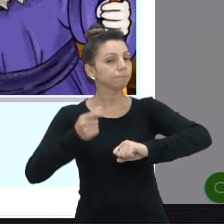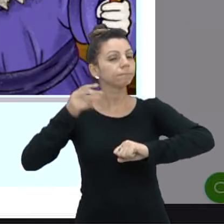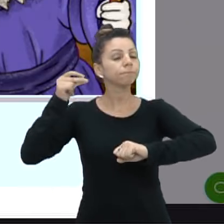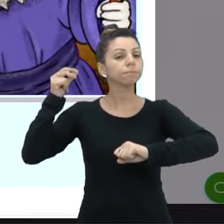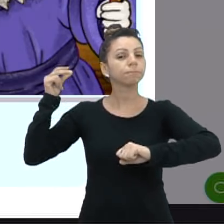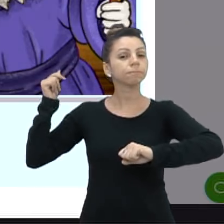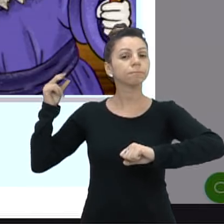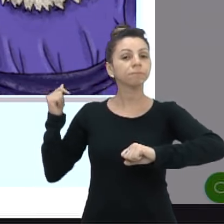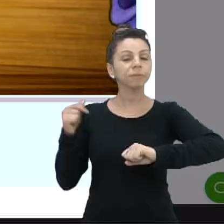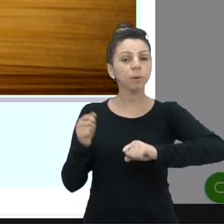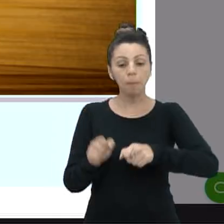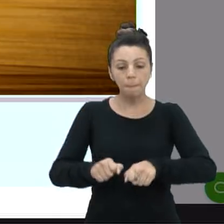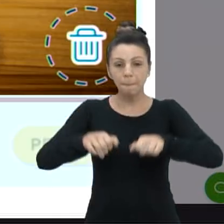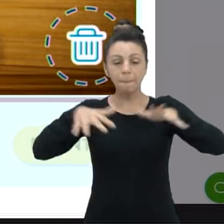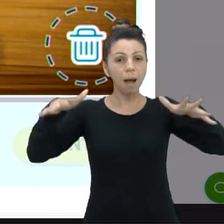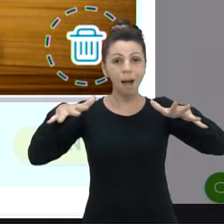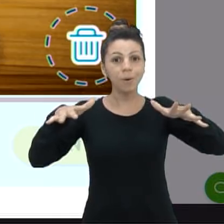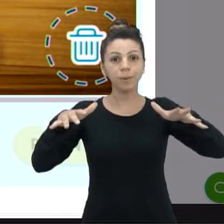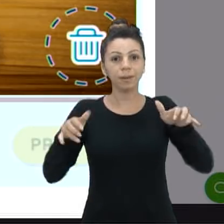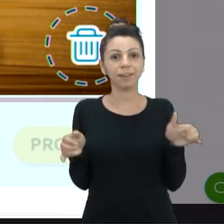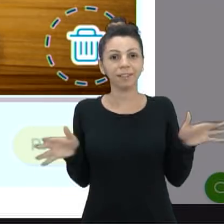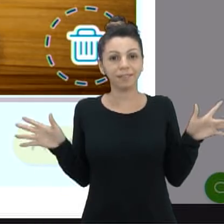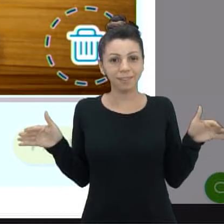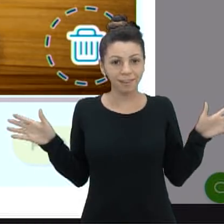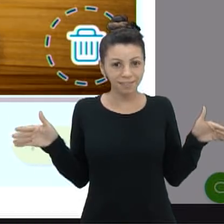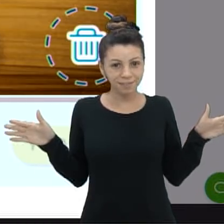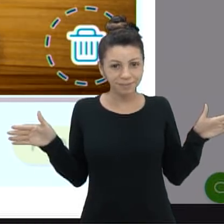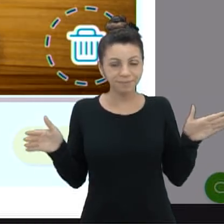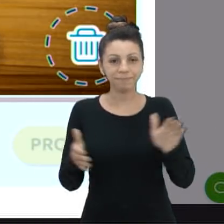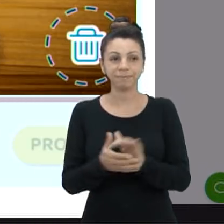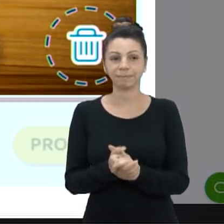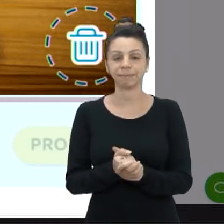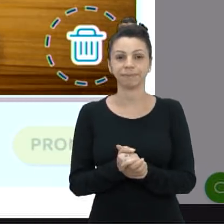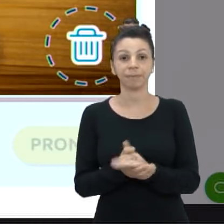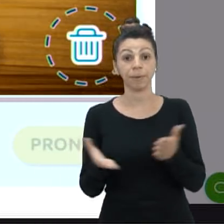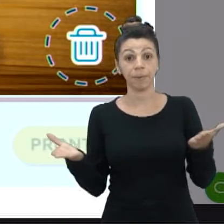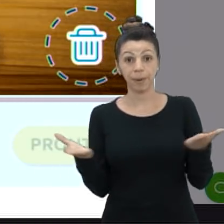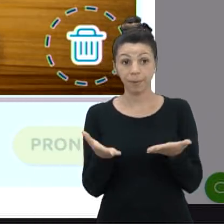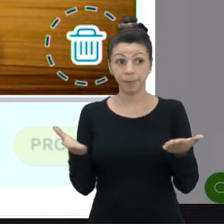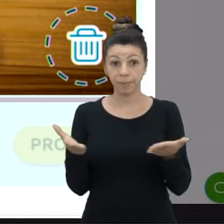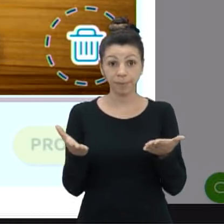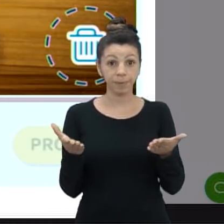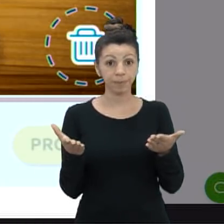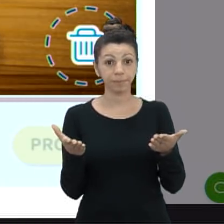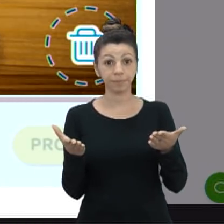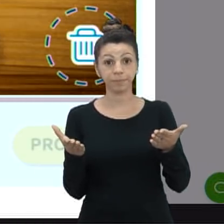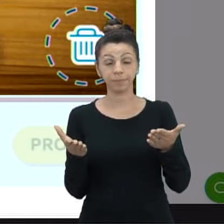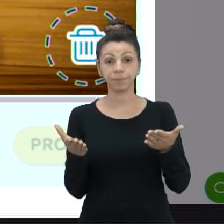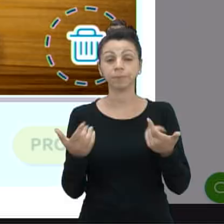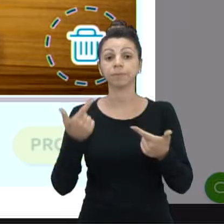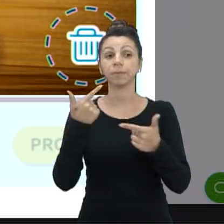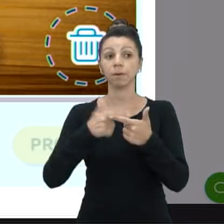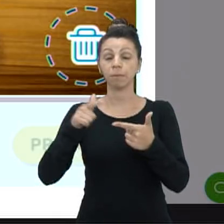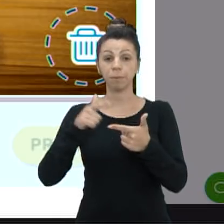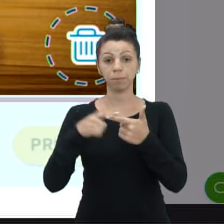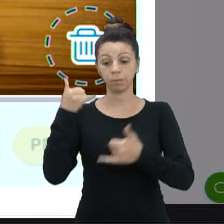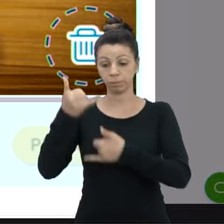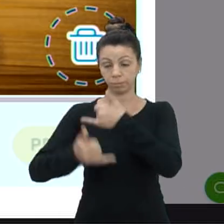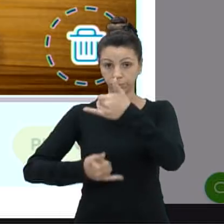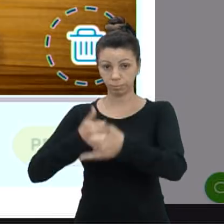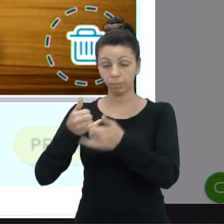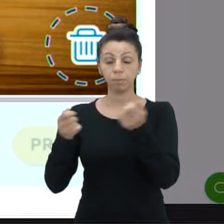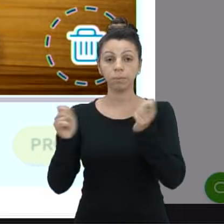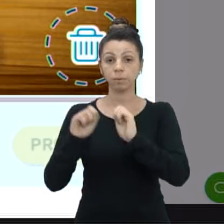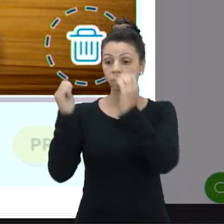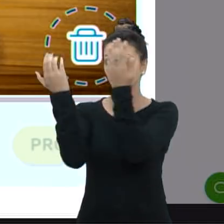asas. Vamos fazê-la? Reparem agora que para realizar o problema proposto do jogo, a gente vai ter que